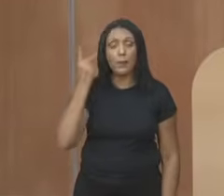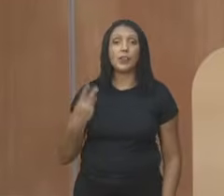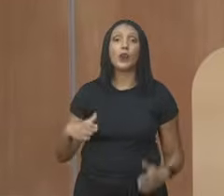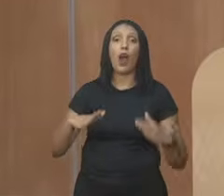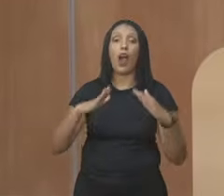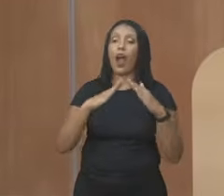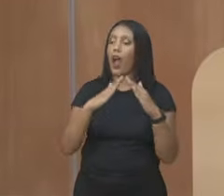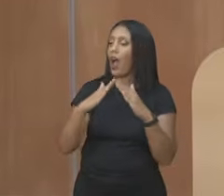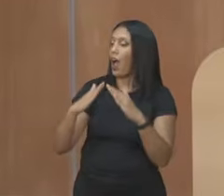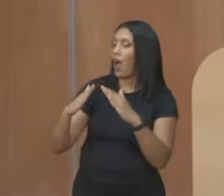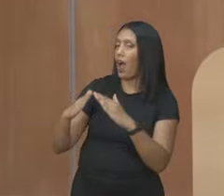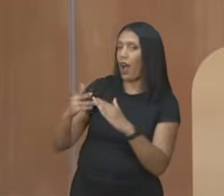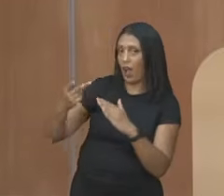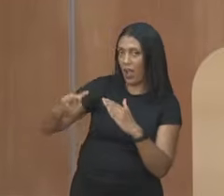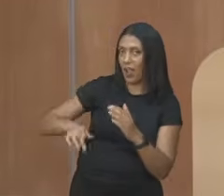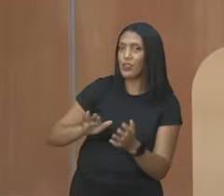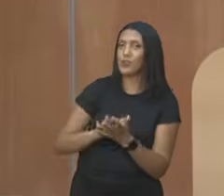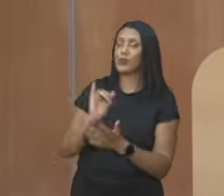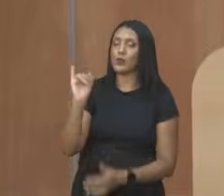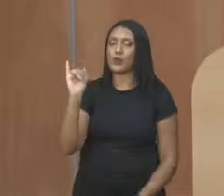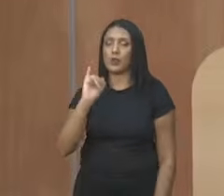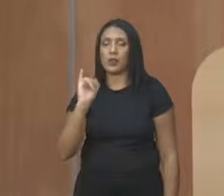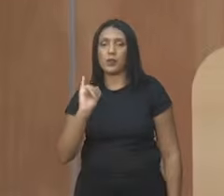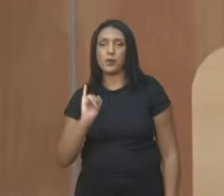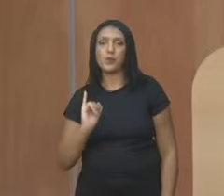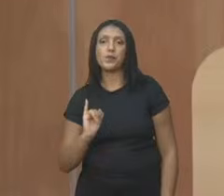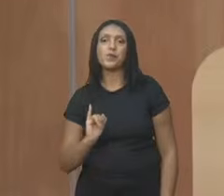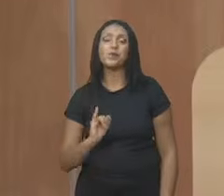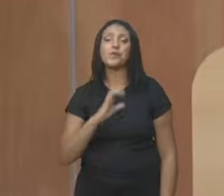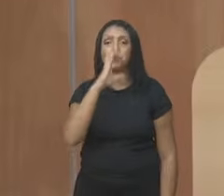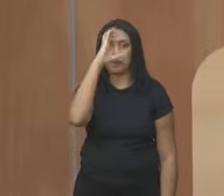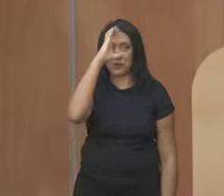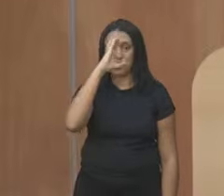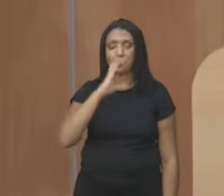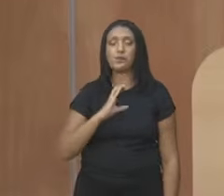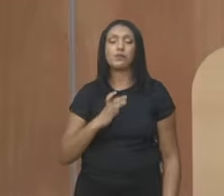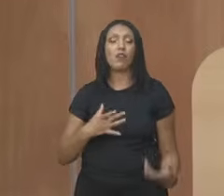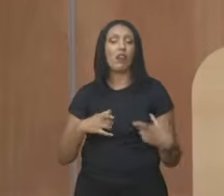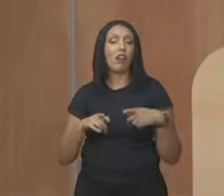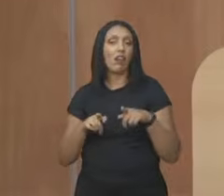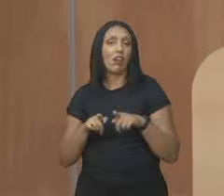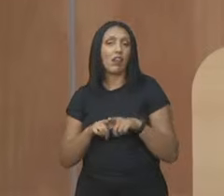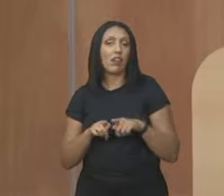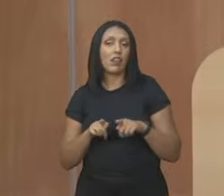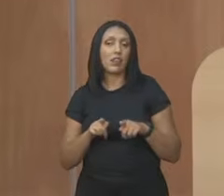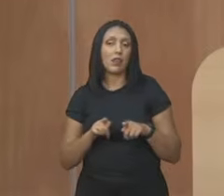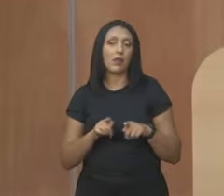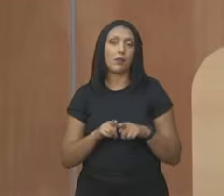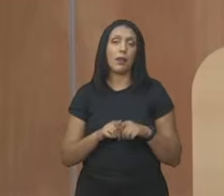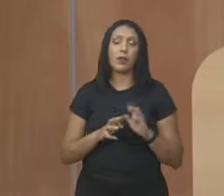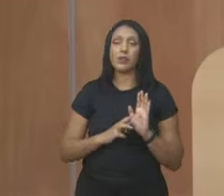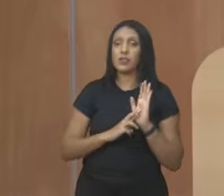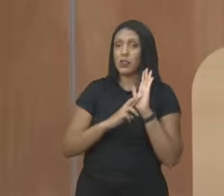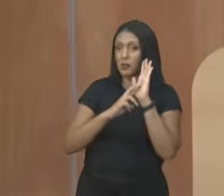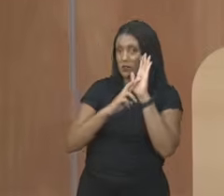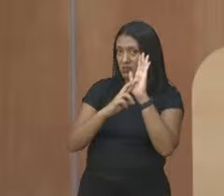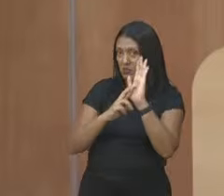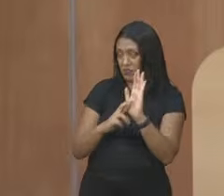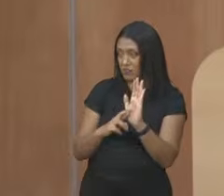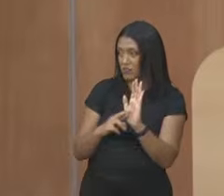os representantes aqui da Associação RIMAR do Brasil. Agora pode chamar